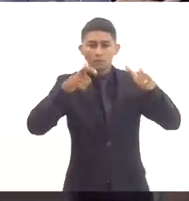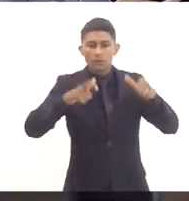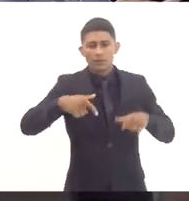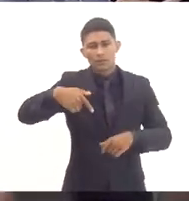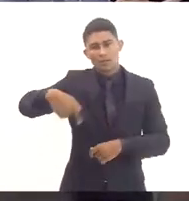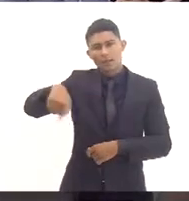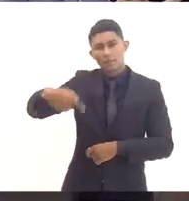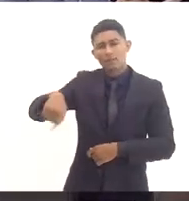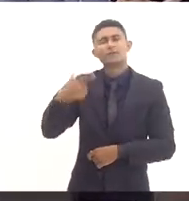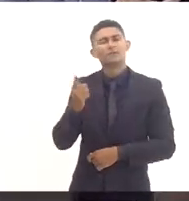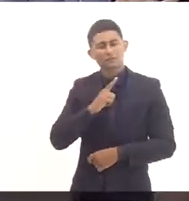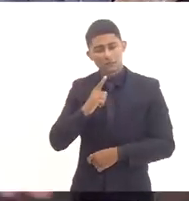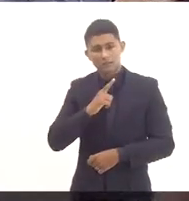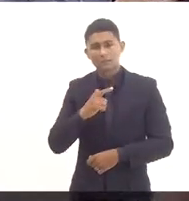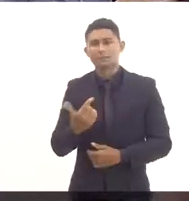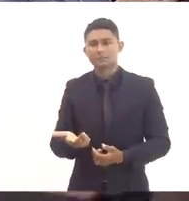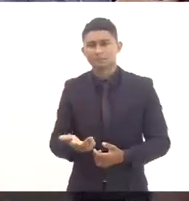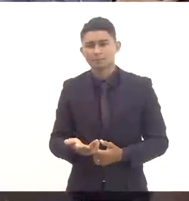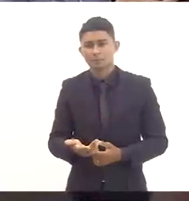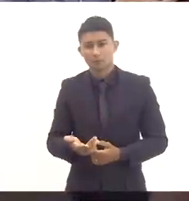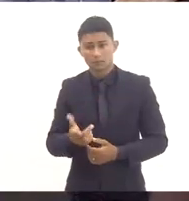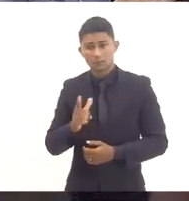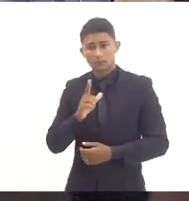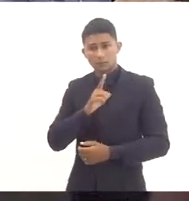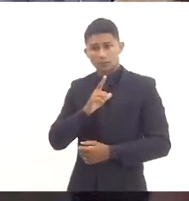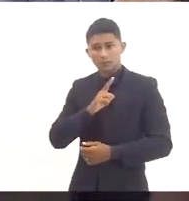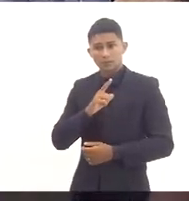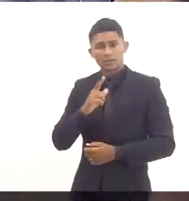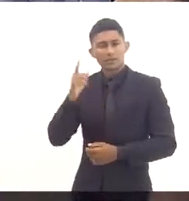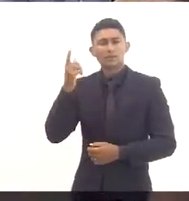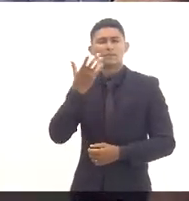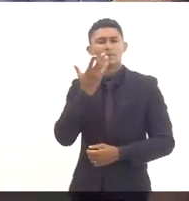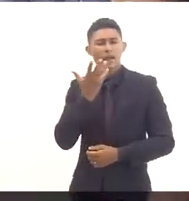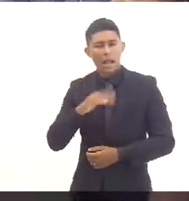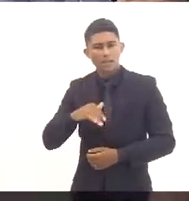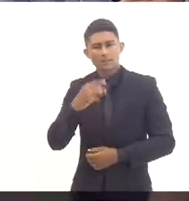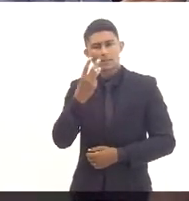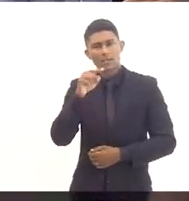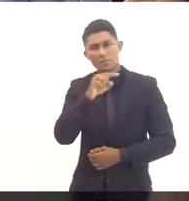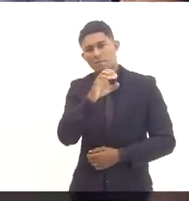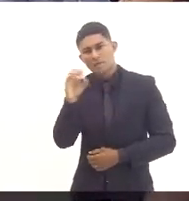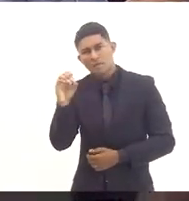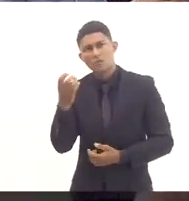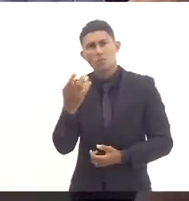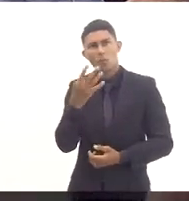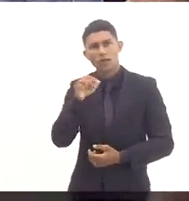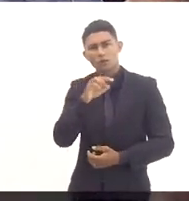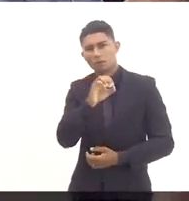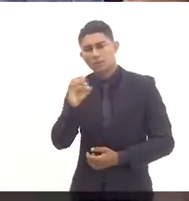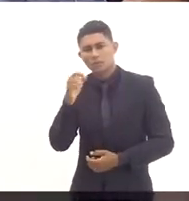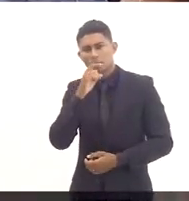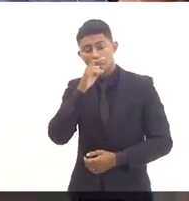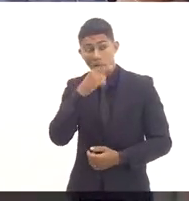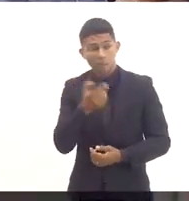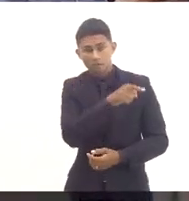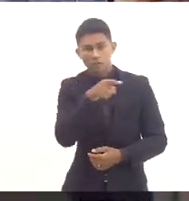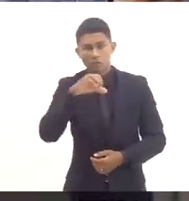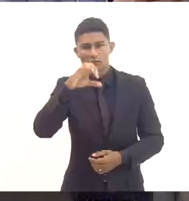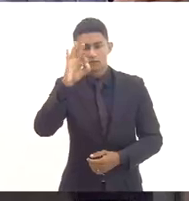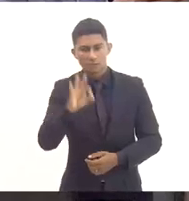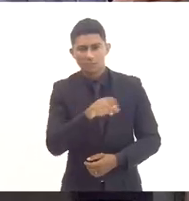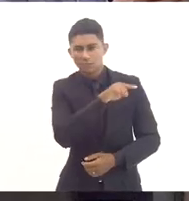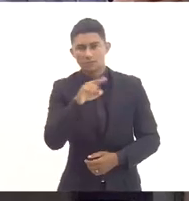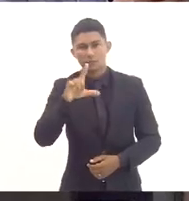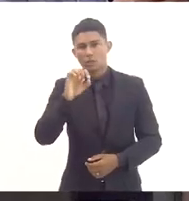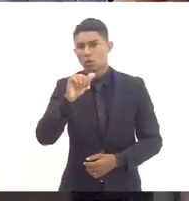nem abriu a gente tem acesso a 3.000 4.000 crianças autistas um e noventa porcento delas